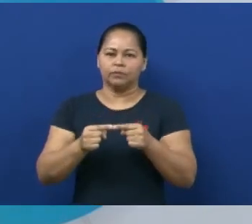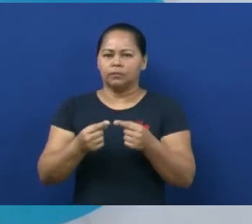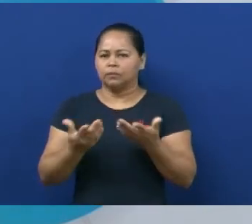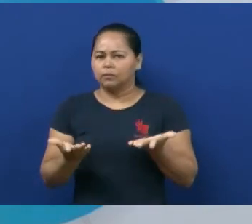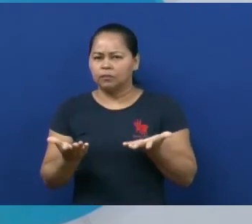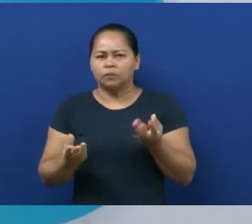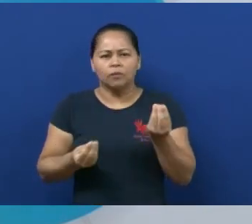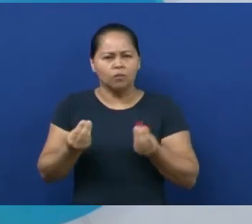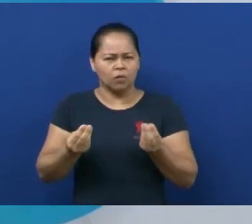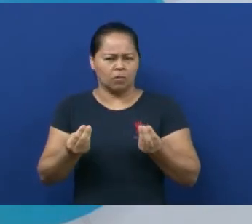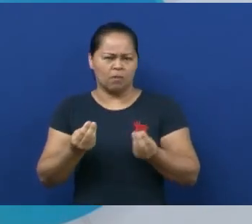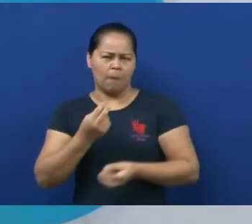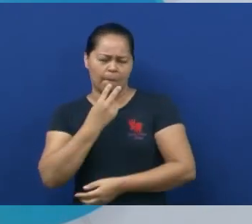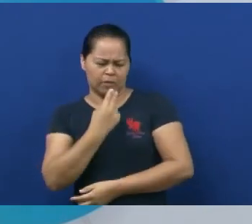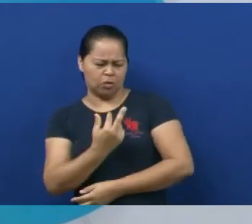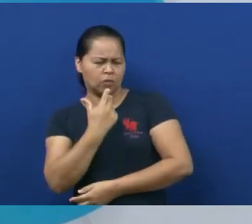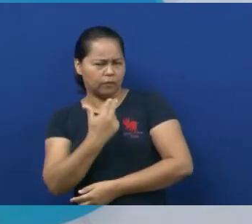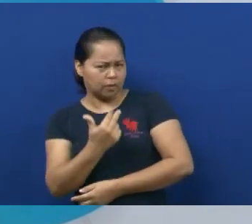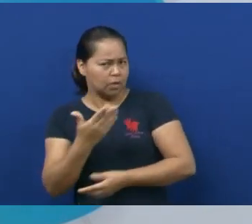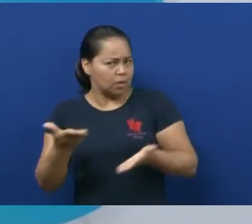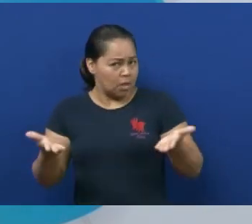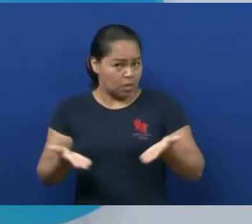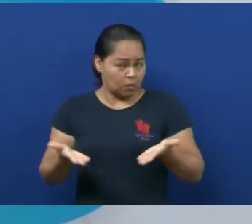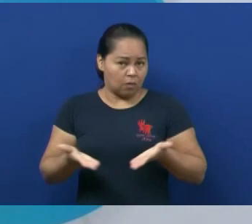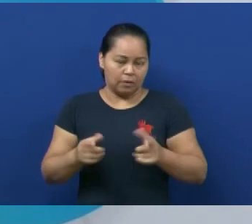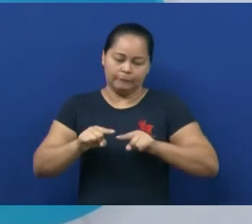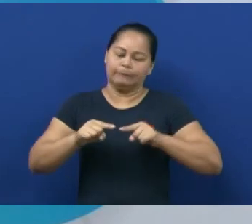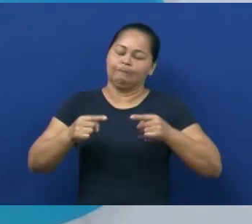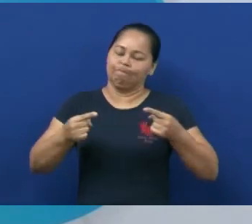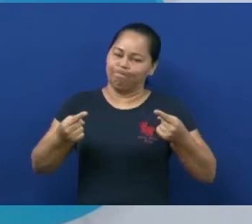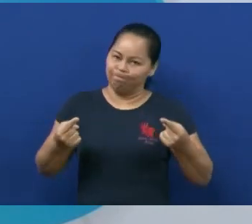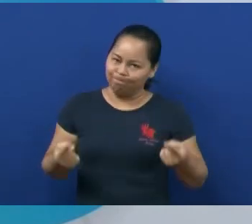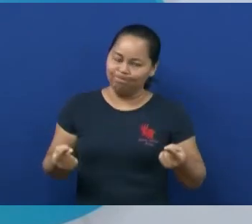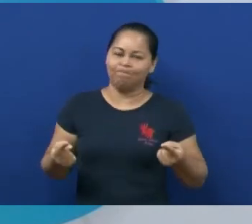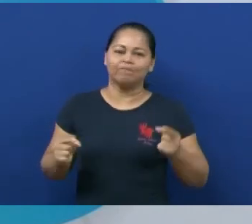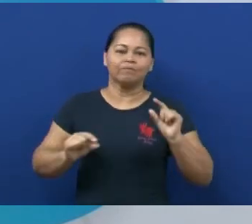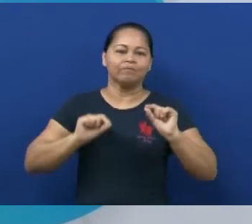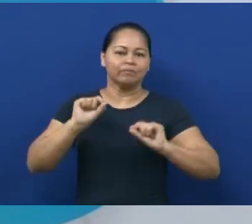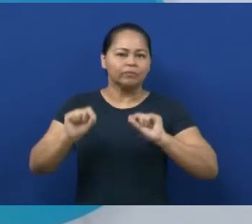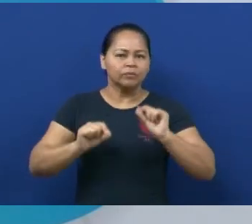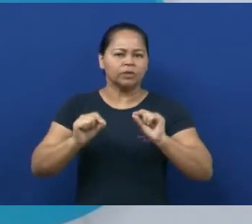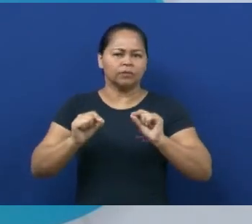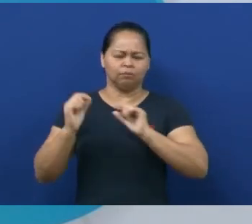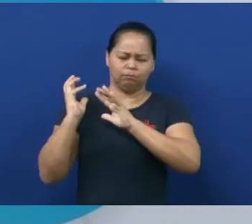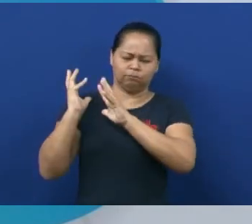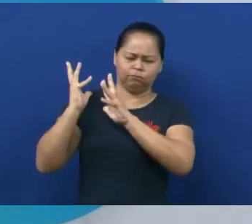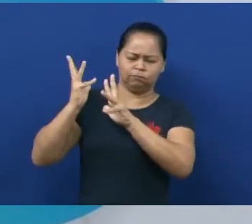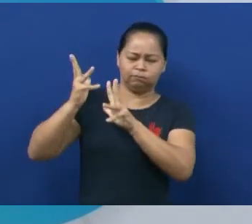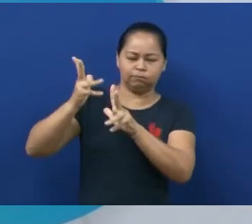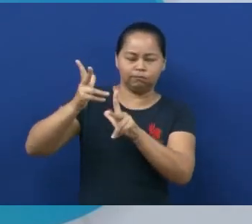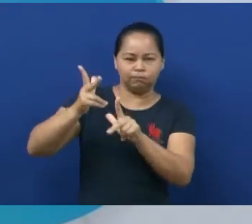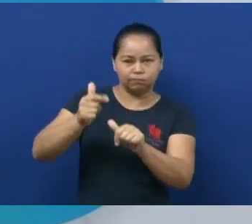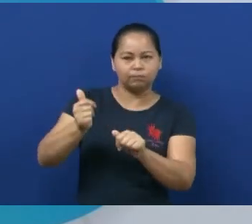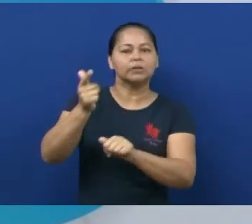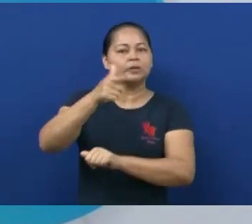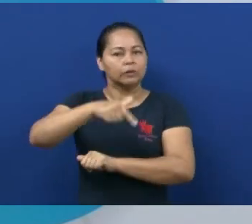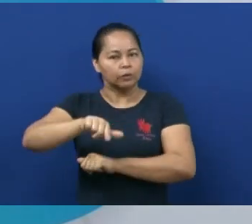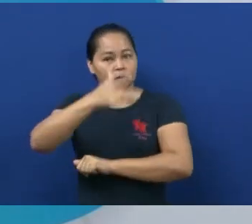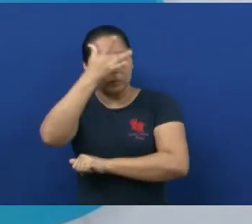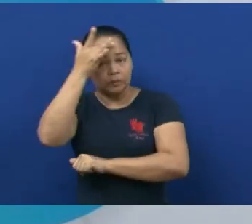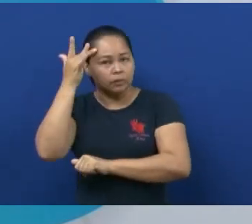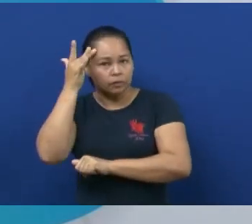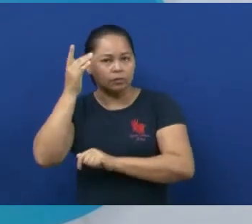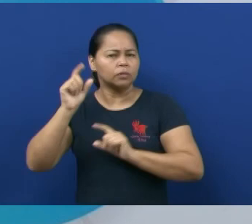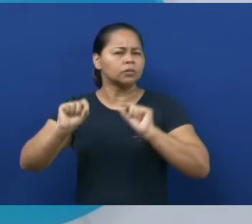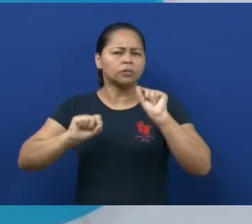ser novidade para alguns, porém pode servir como uma revisão para os demais.